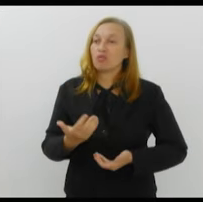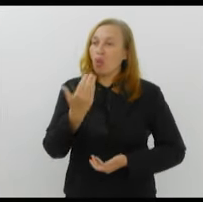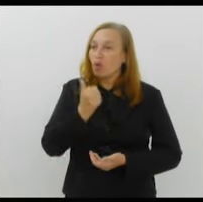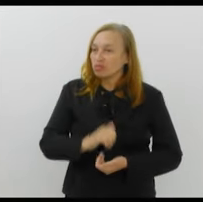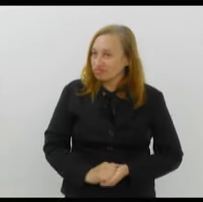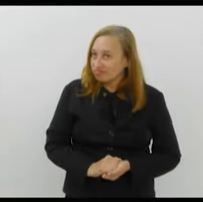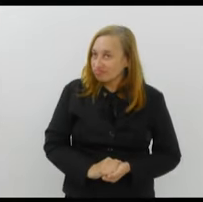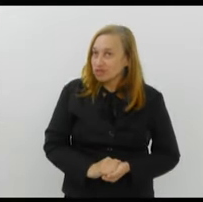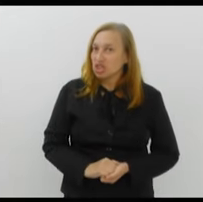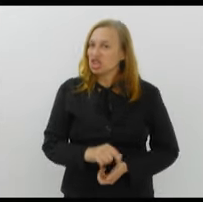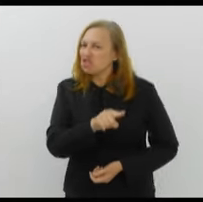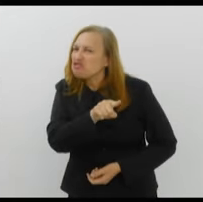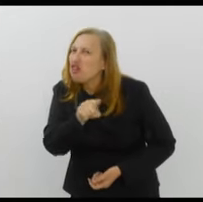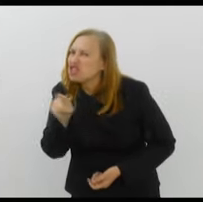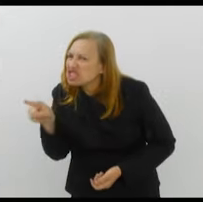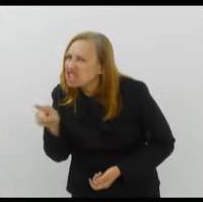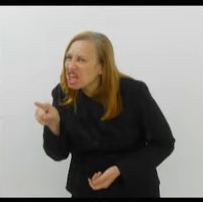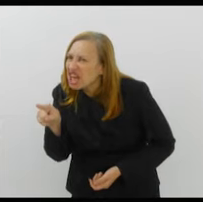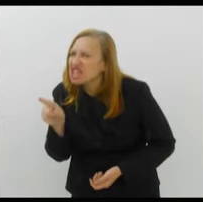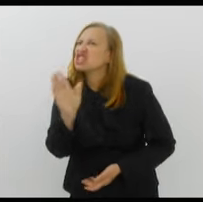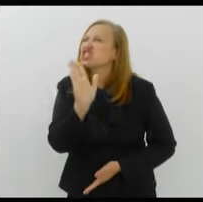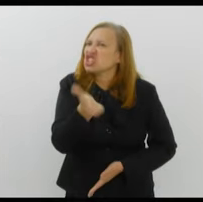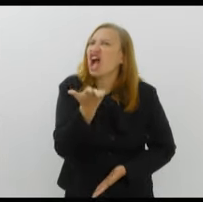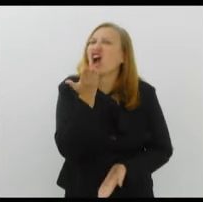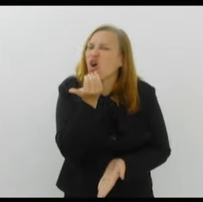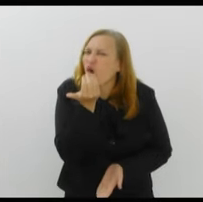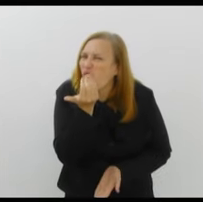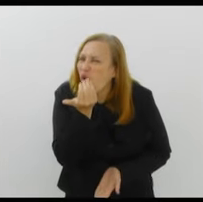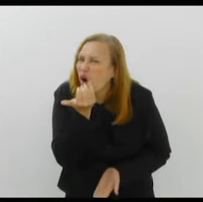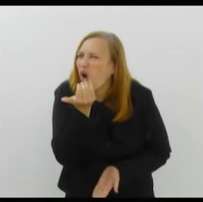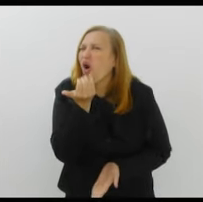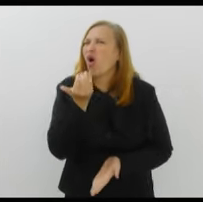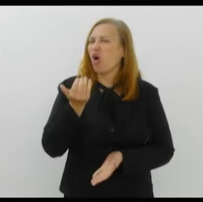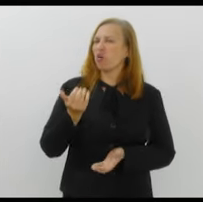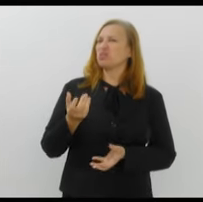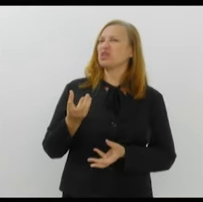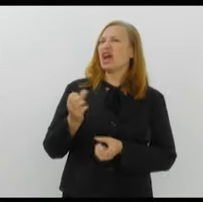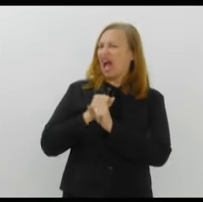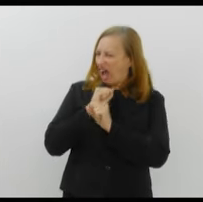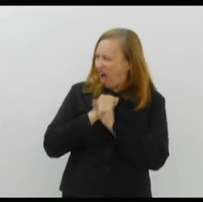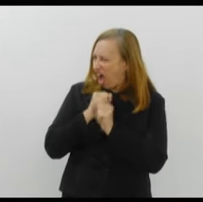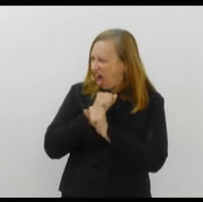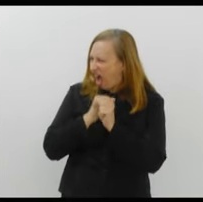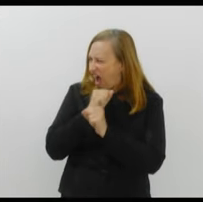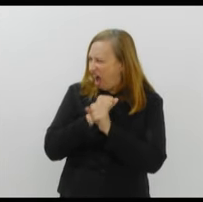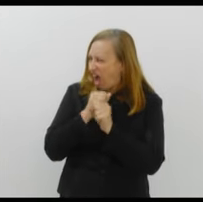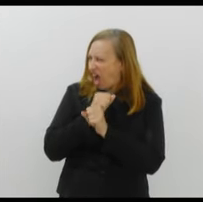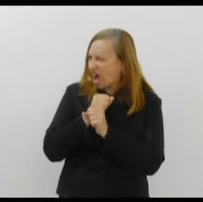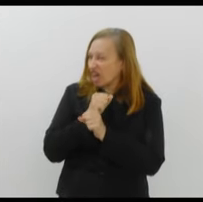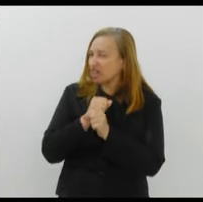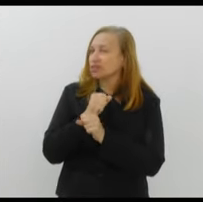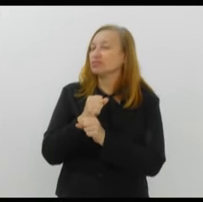E vossas excelências já come esse farelo há muito tempo.